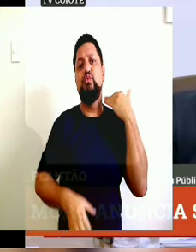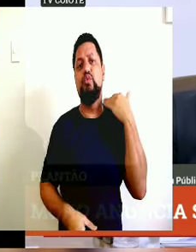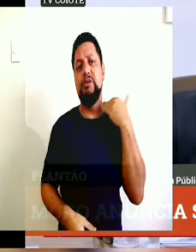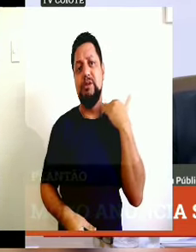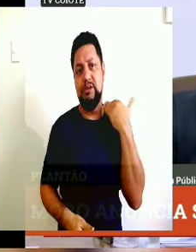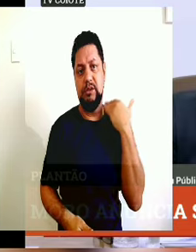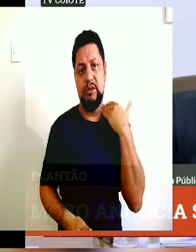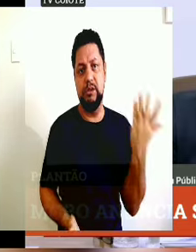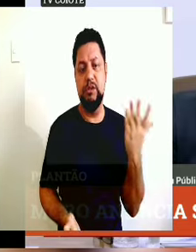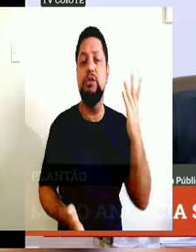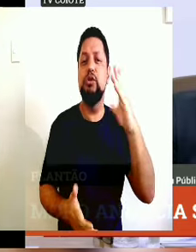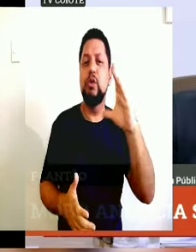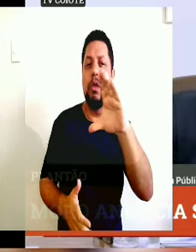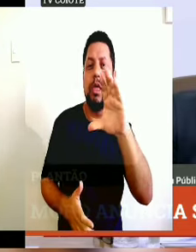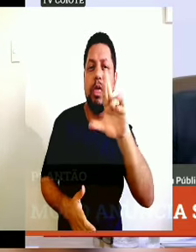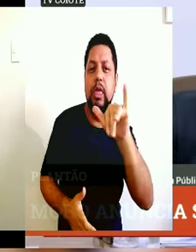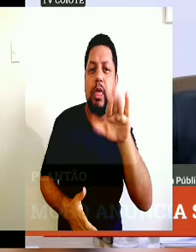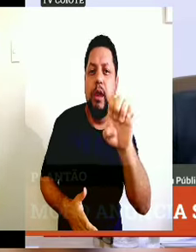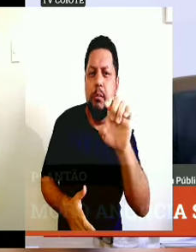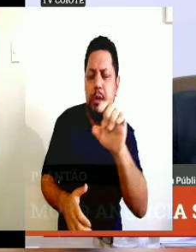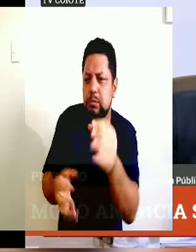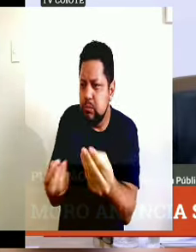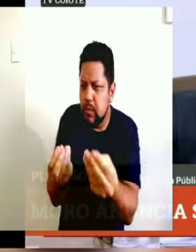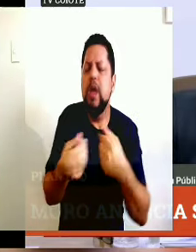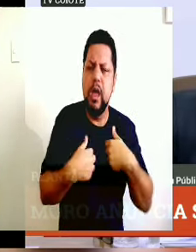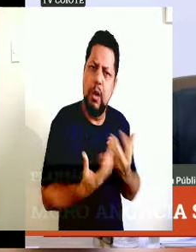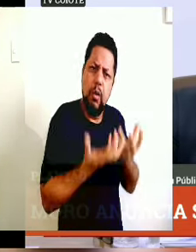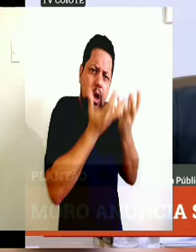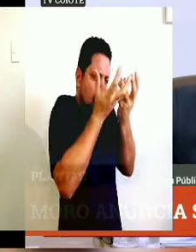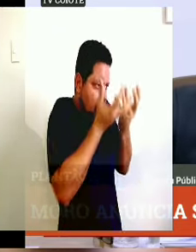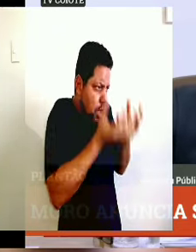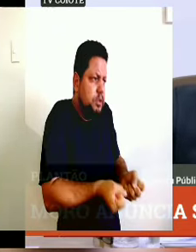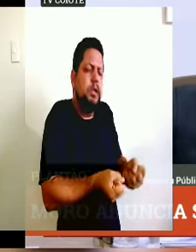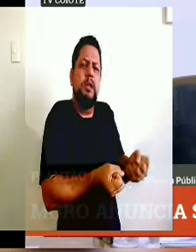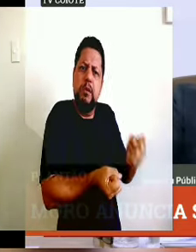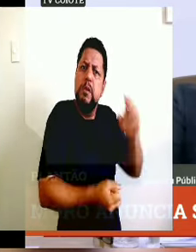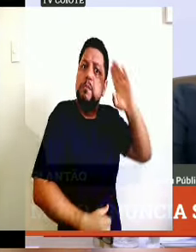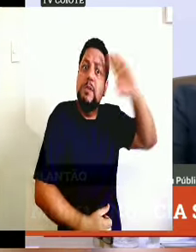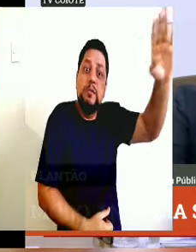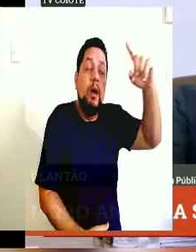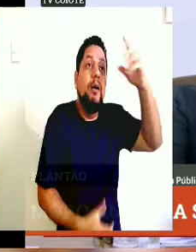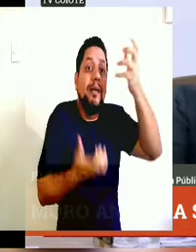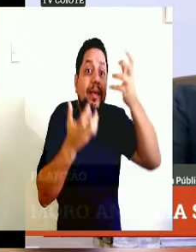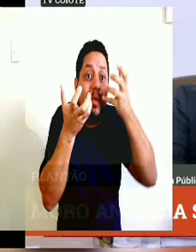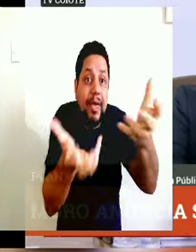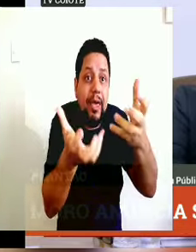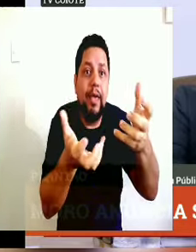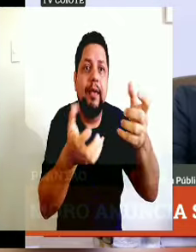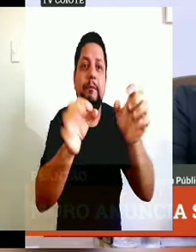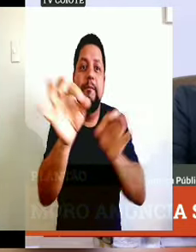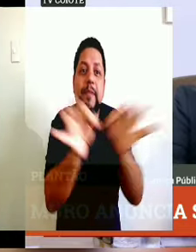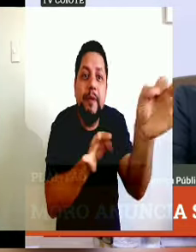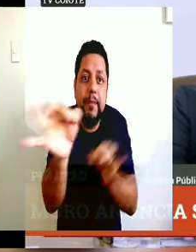criminalidade organizada, e aceitei, mais uma vez, com aquele intento de realmente fazer com que as